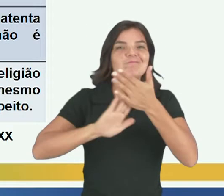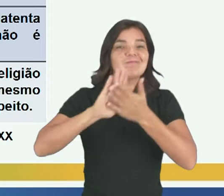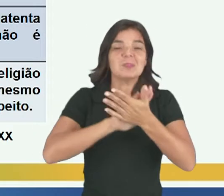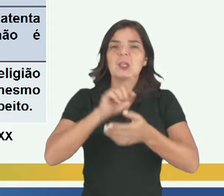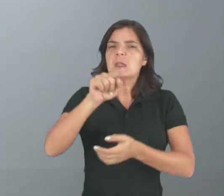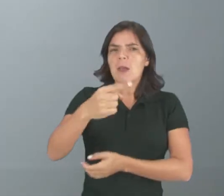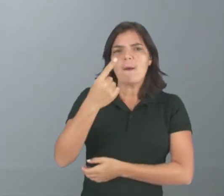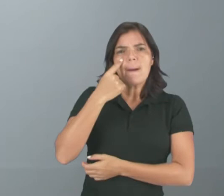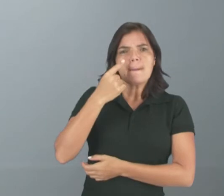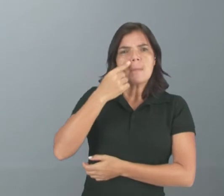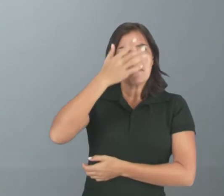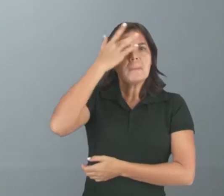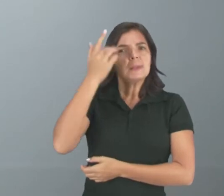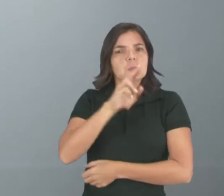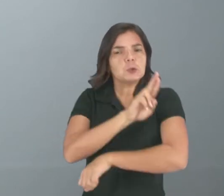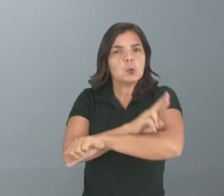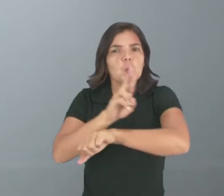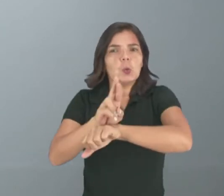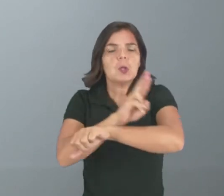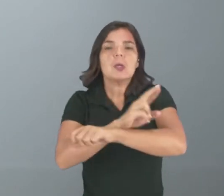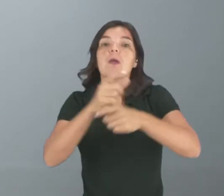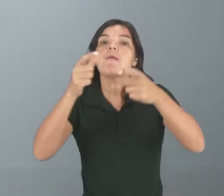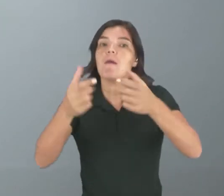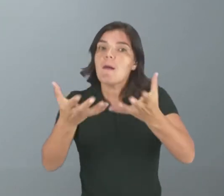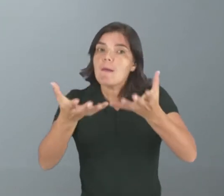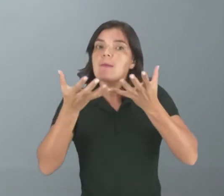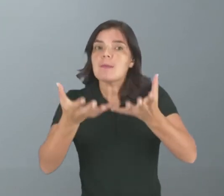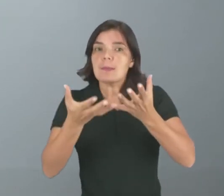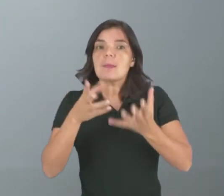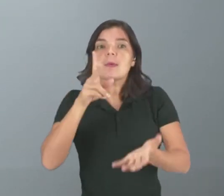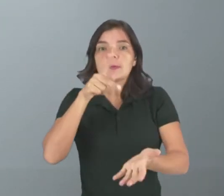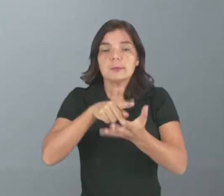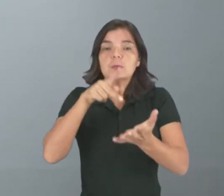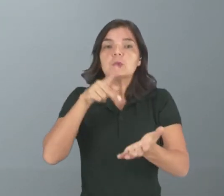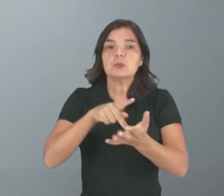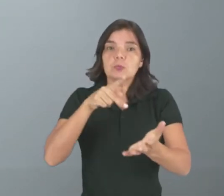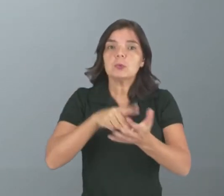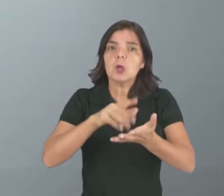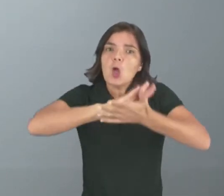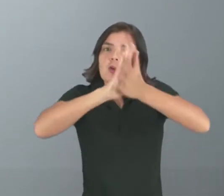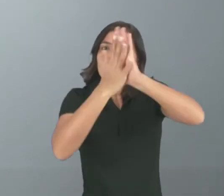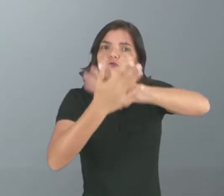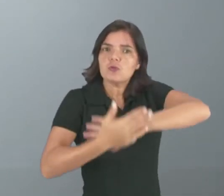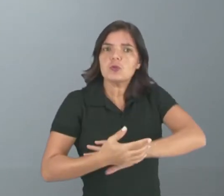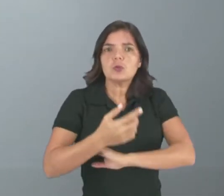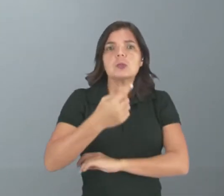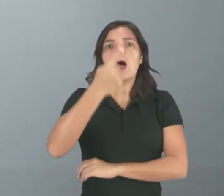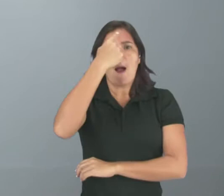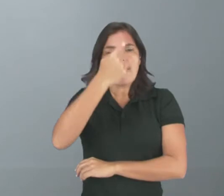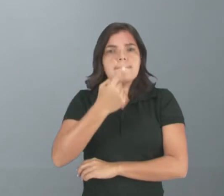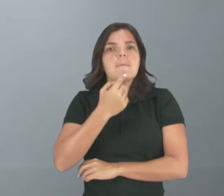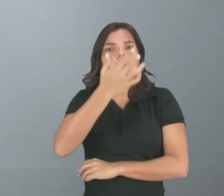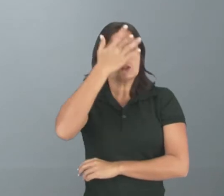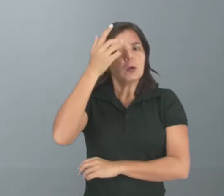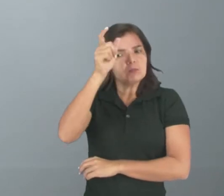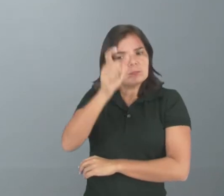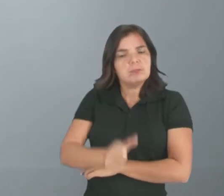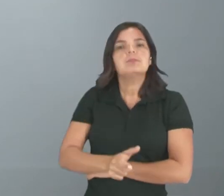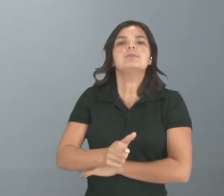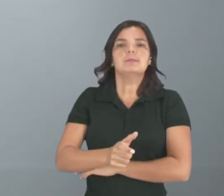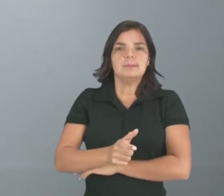você imagina que tem religião por aí que quer realmente destruir a imagem da pessoa, destruir